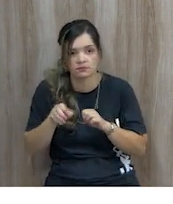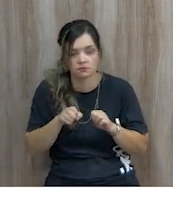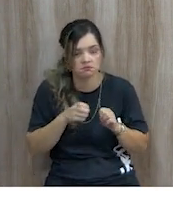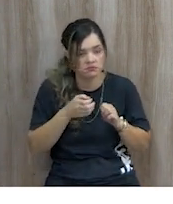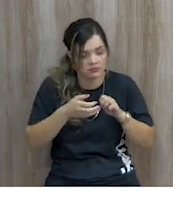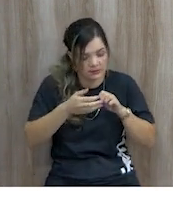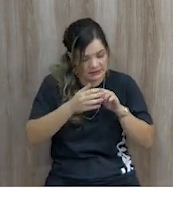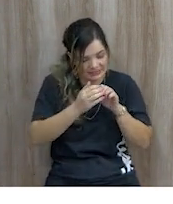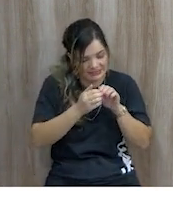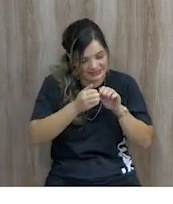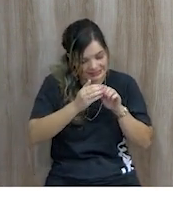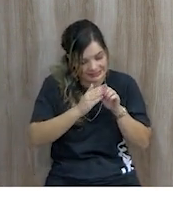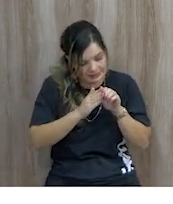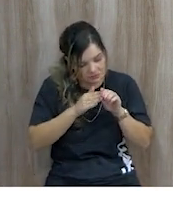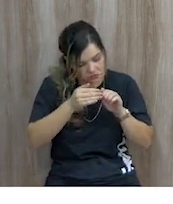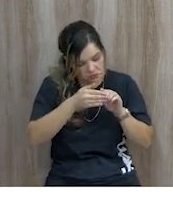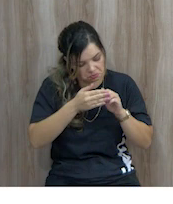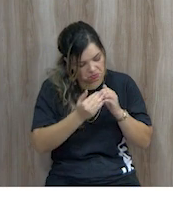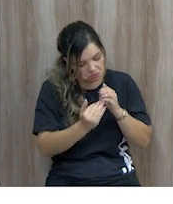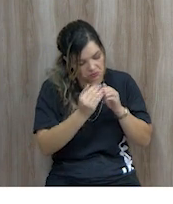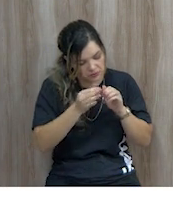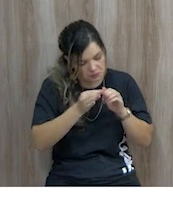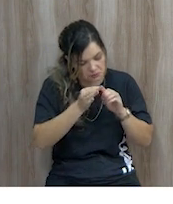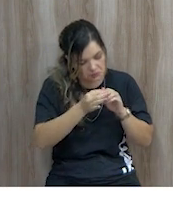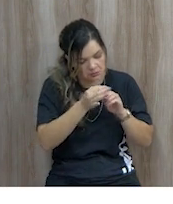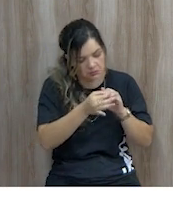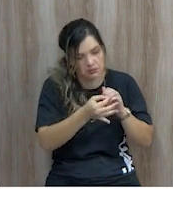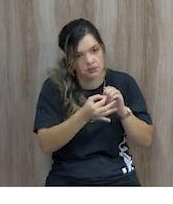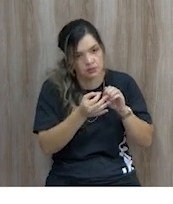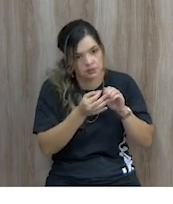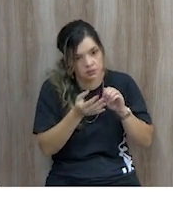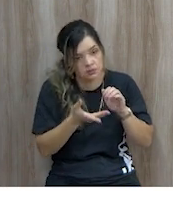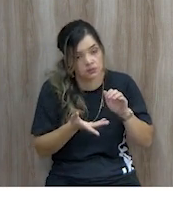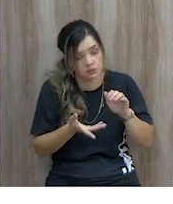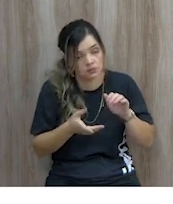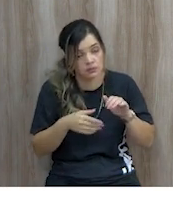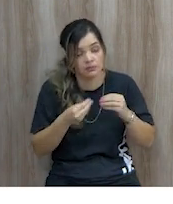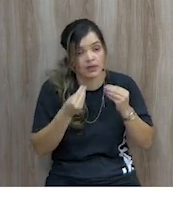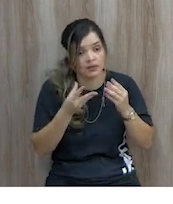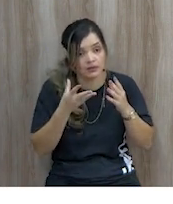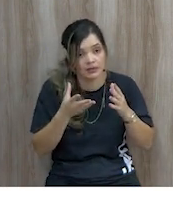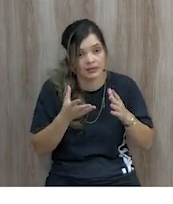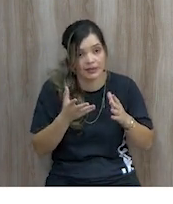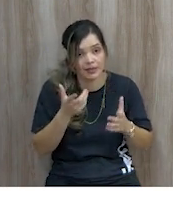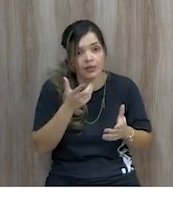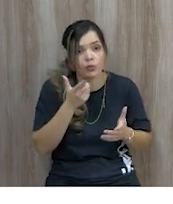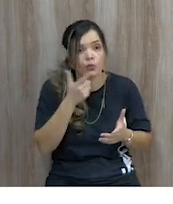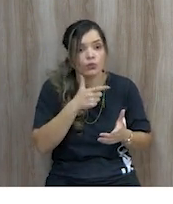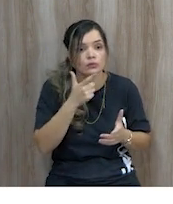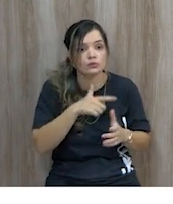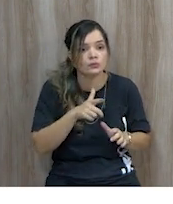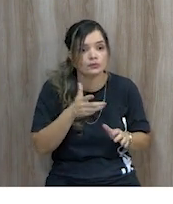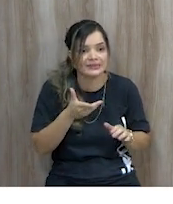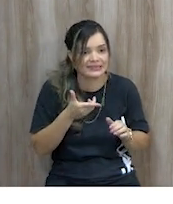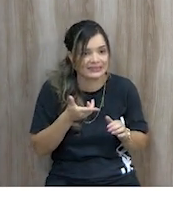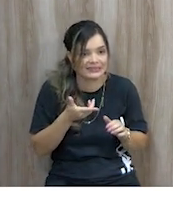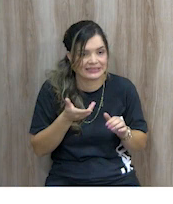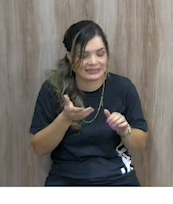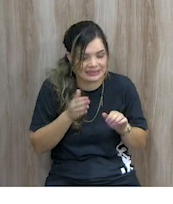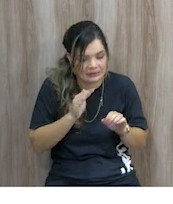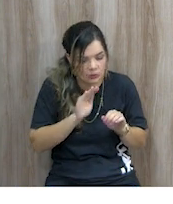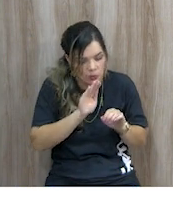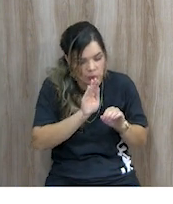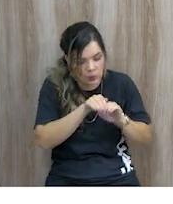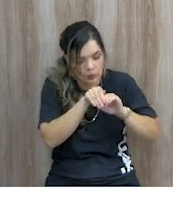descoladas, sutura essas papilas para conseguir recobrir essa raiz. Na tentativa de recobrir essa raiz,